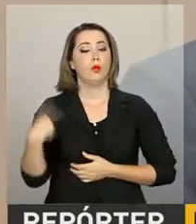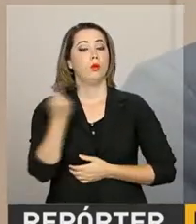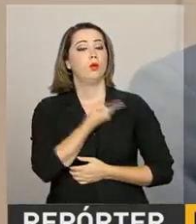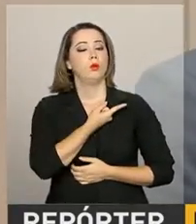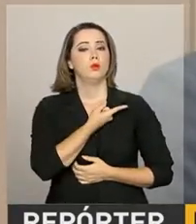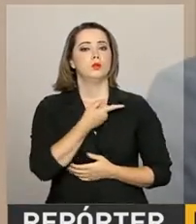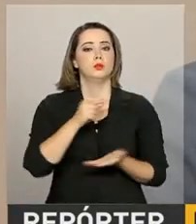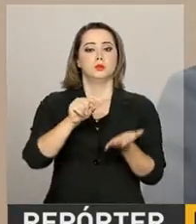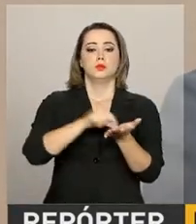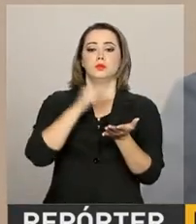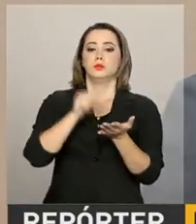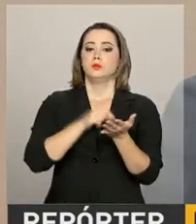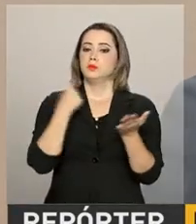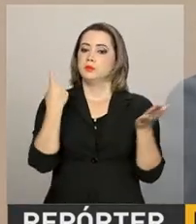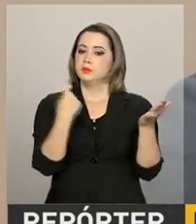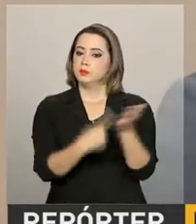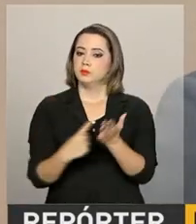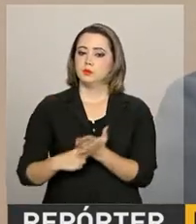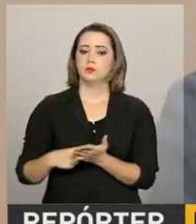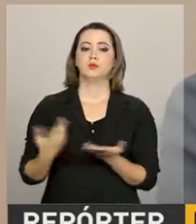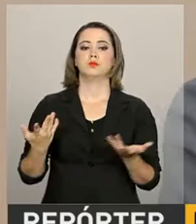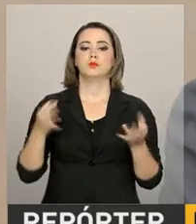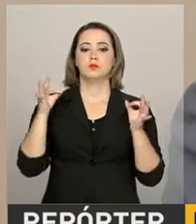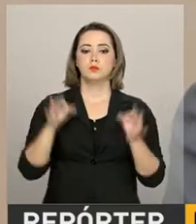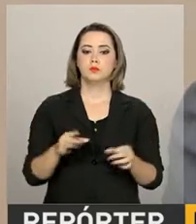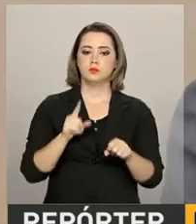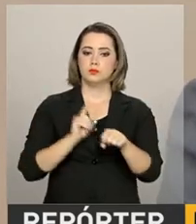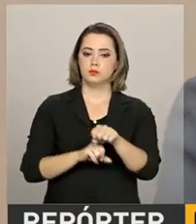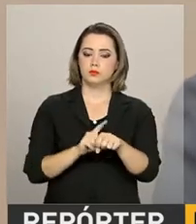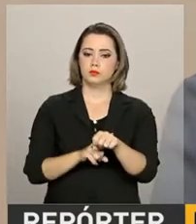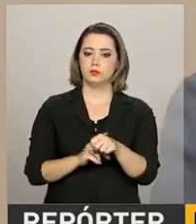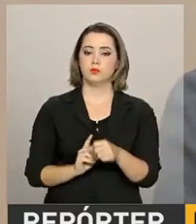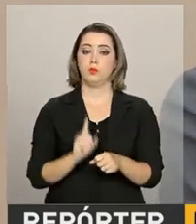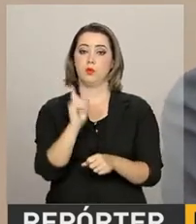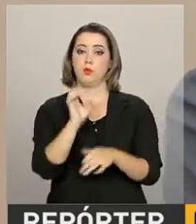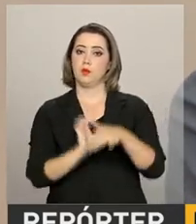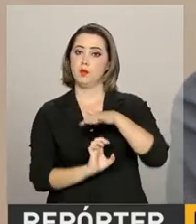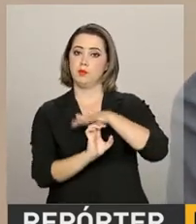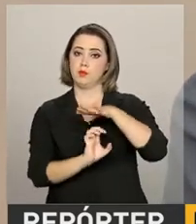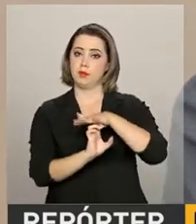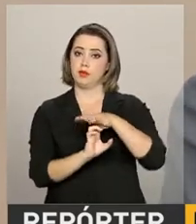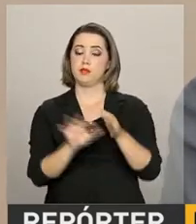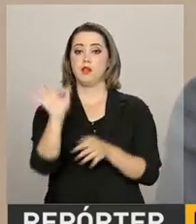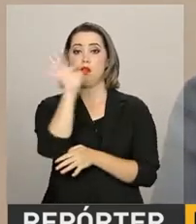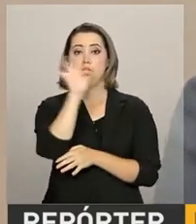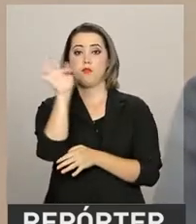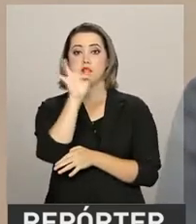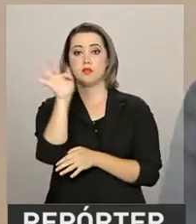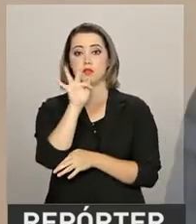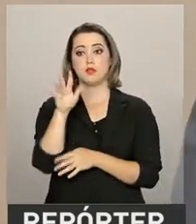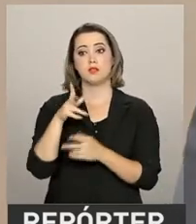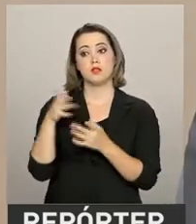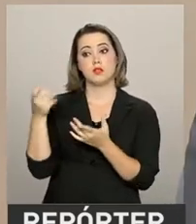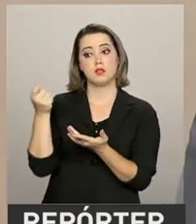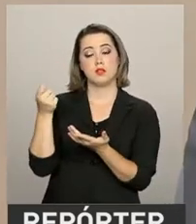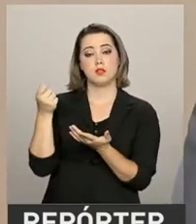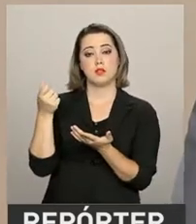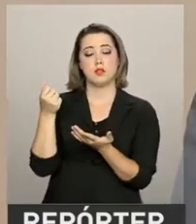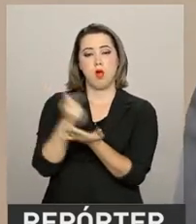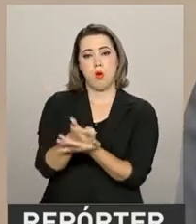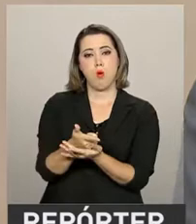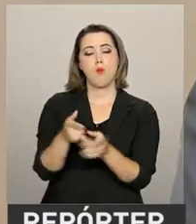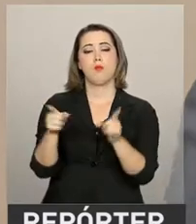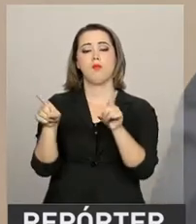acordo exatamente no momento em que uma empresa francesa acabou de ganhar o aeroporto de Salvador.